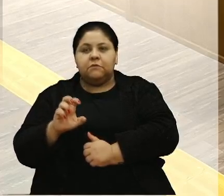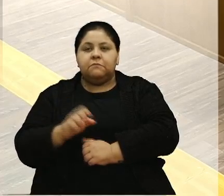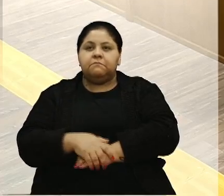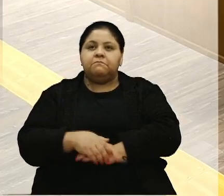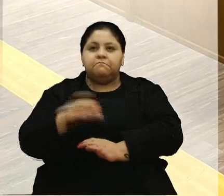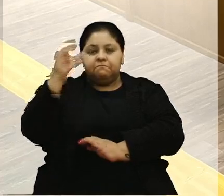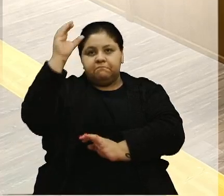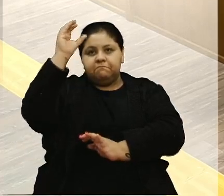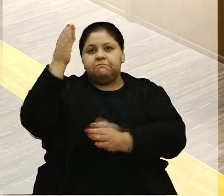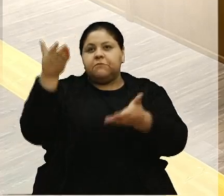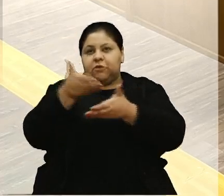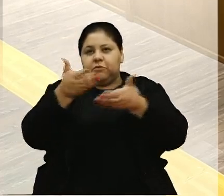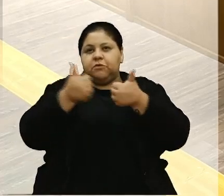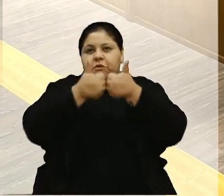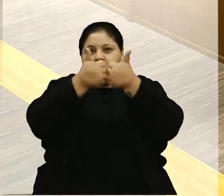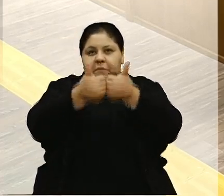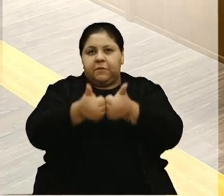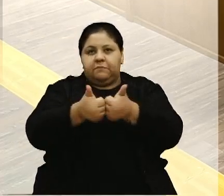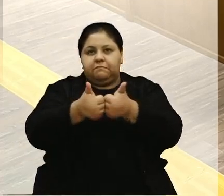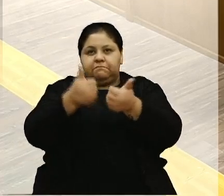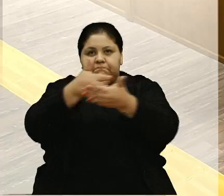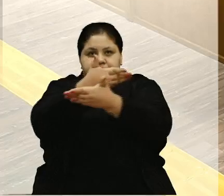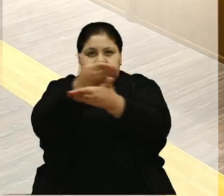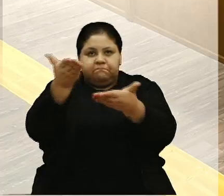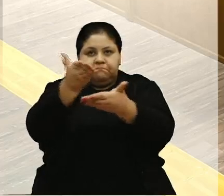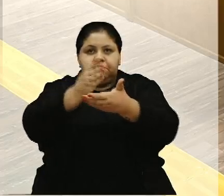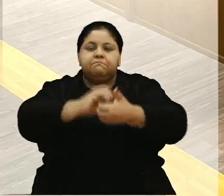Nicolas, por favor, à vontade.